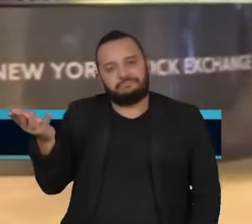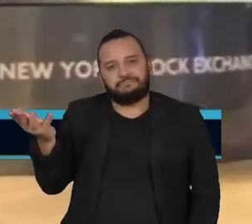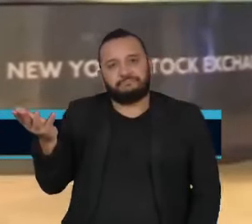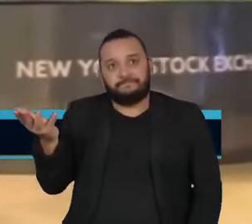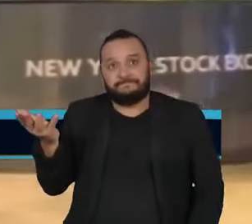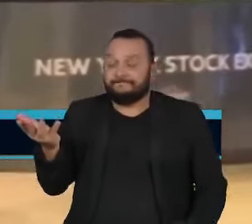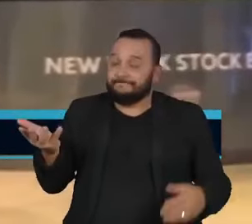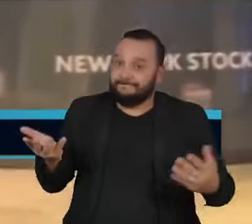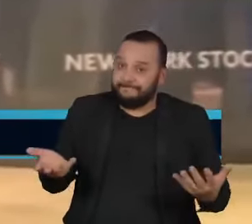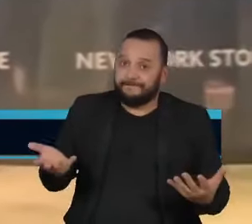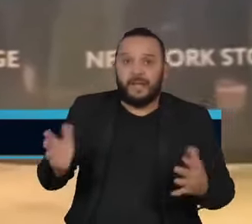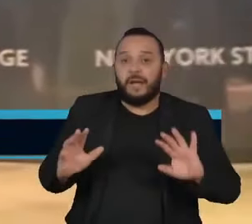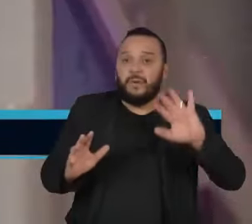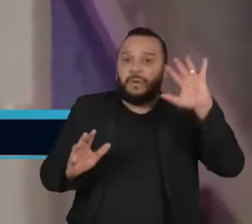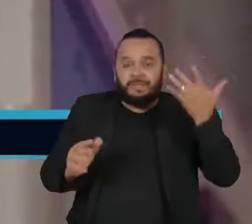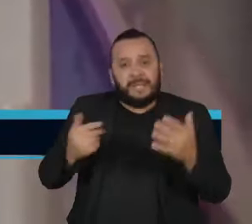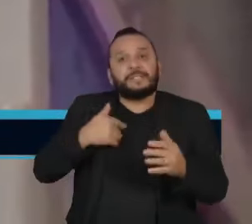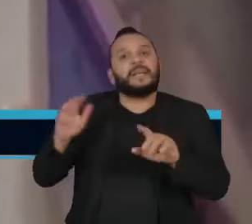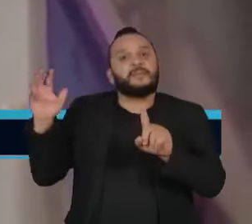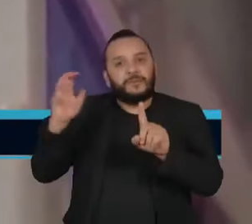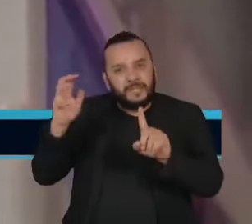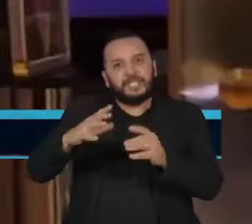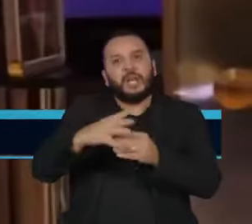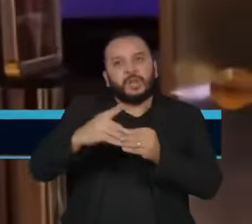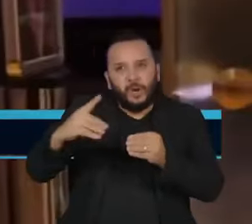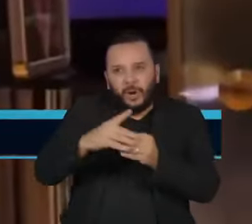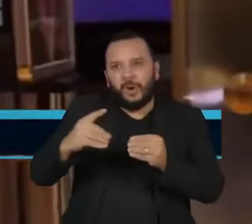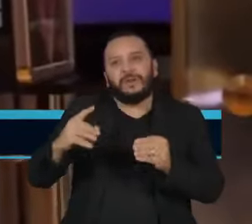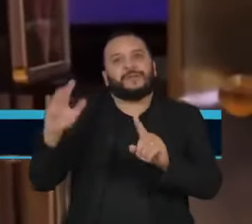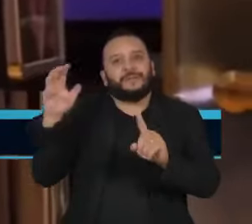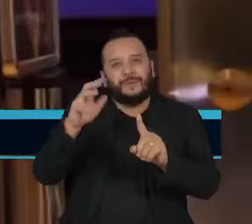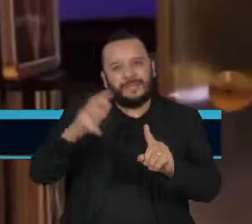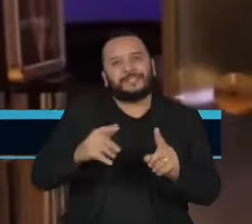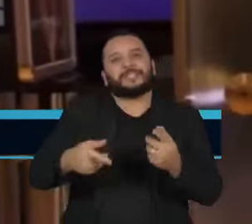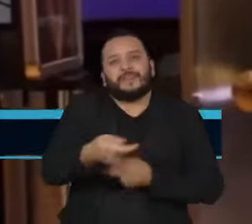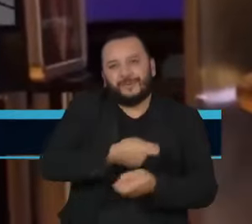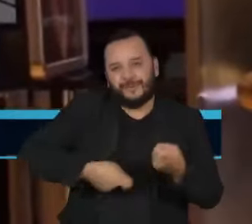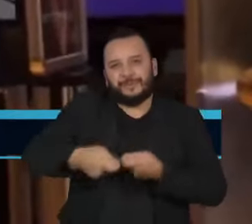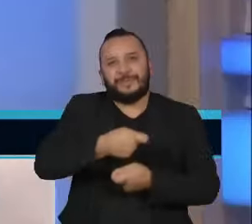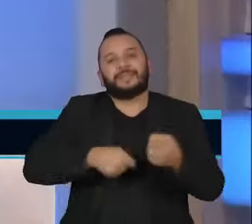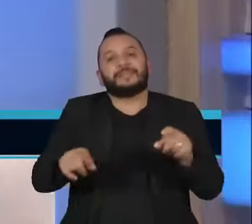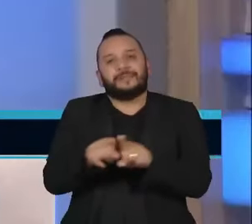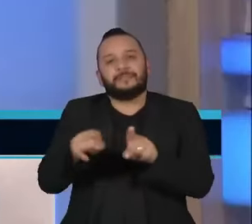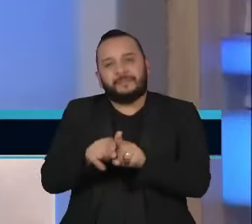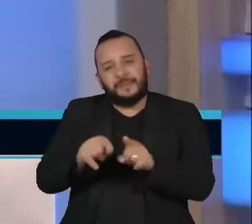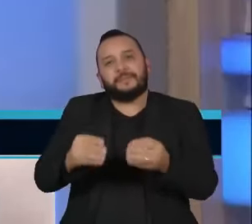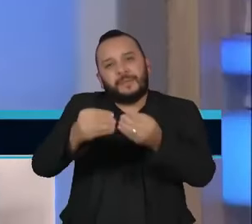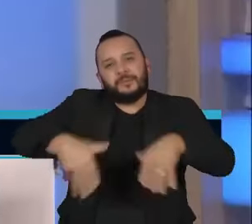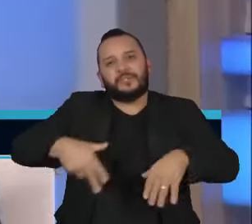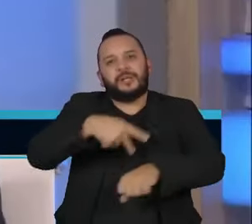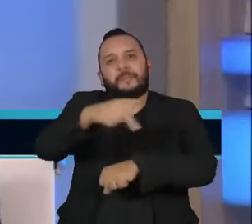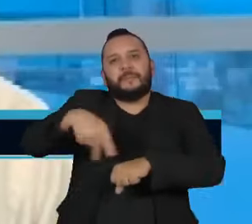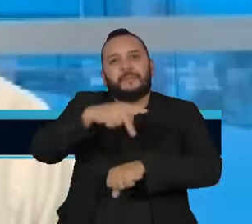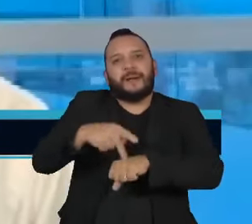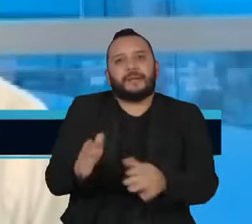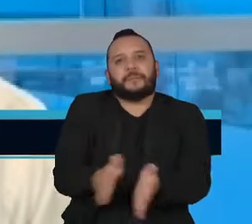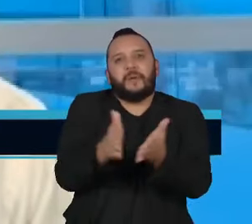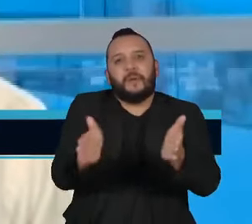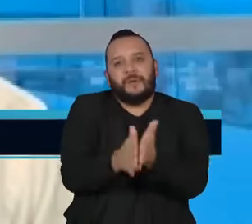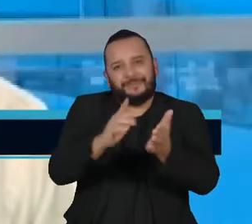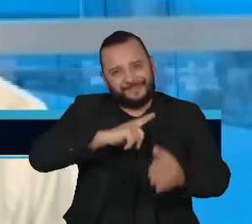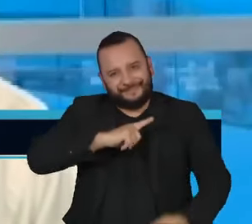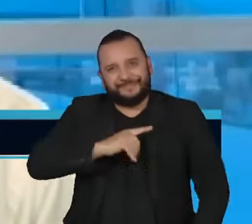Este cenário pressiona as moedas, o fluxo de capital e esta pressão atinge os países emergentes, disse o diretor.